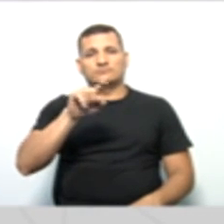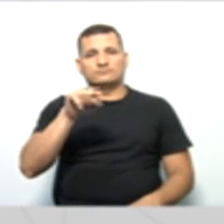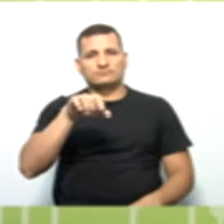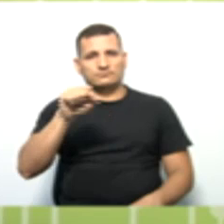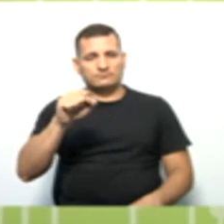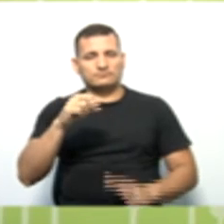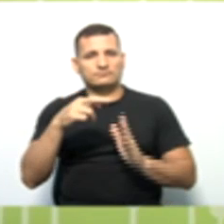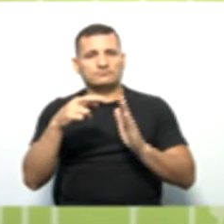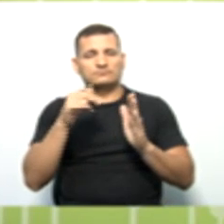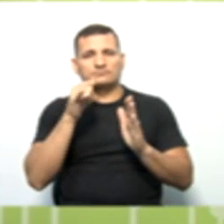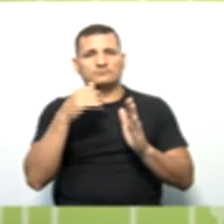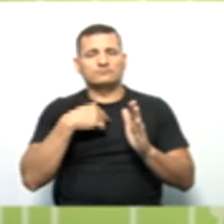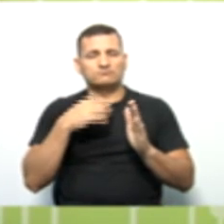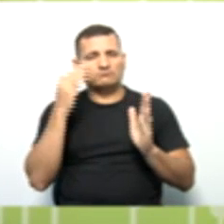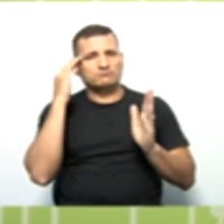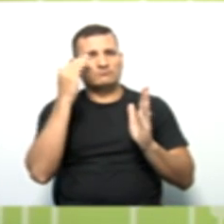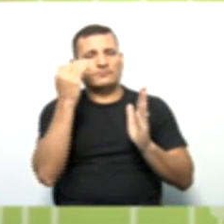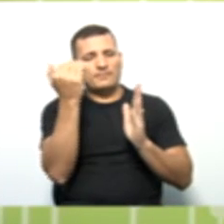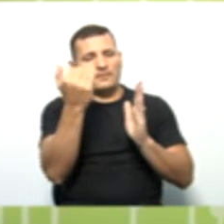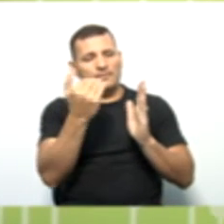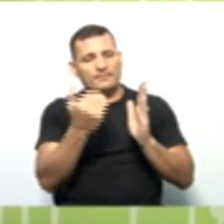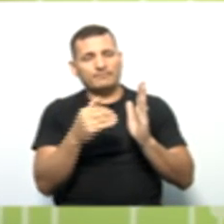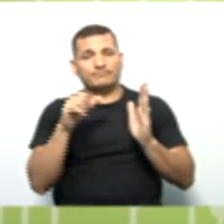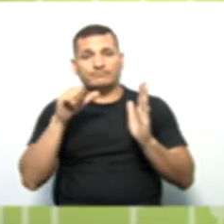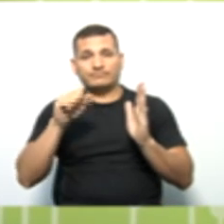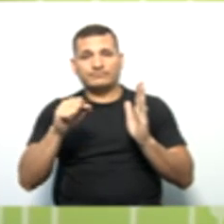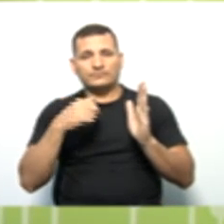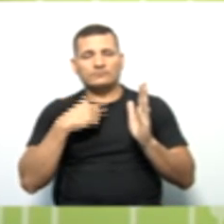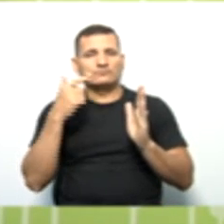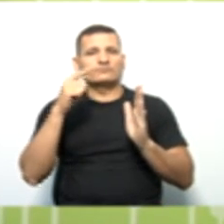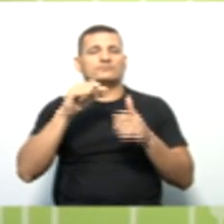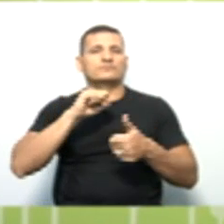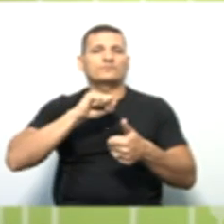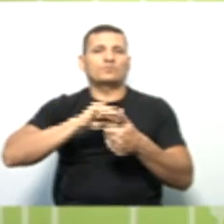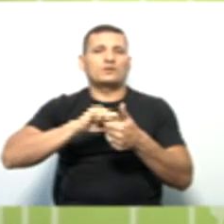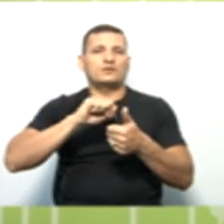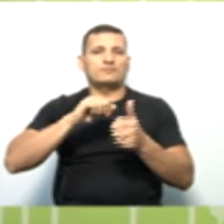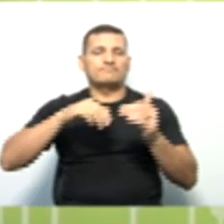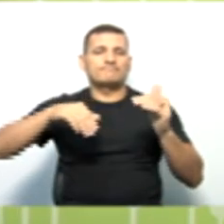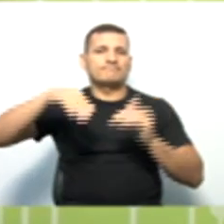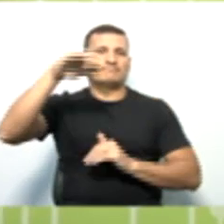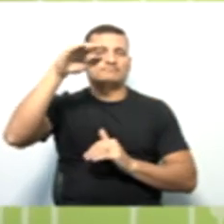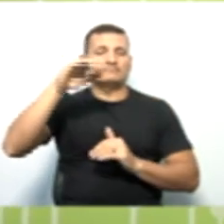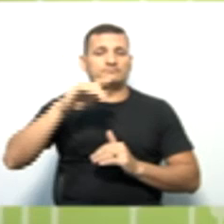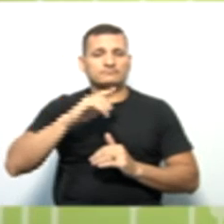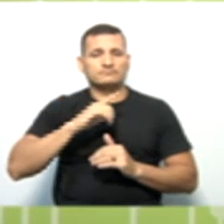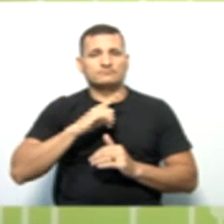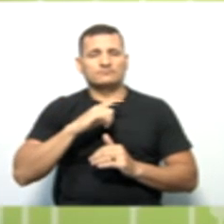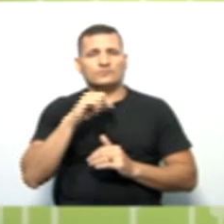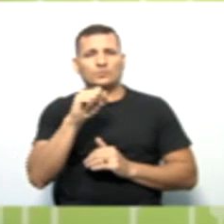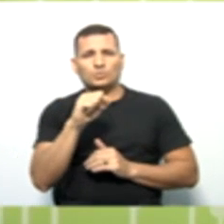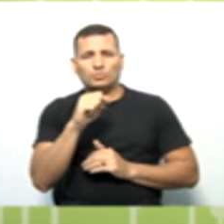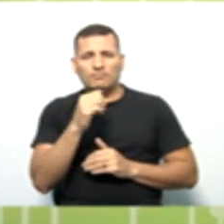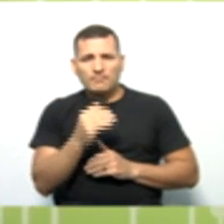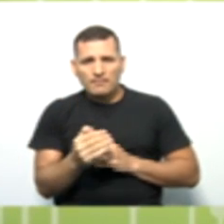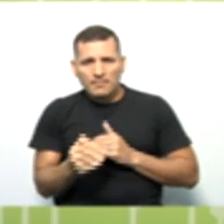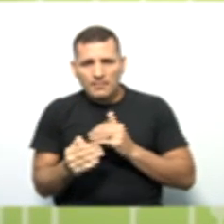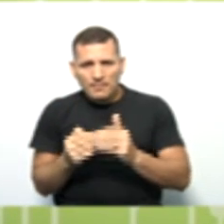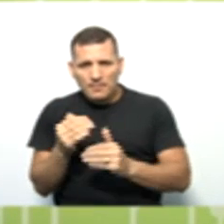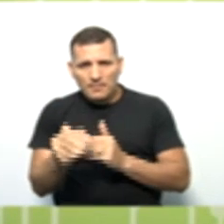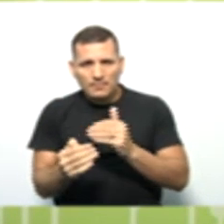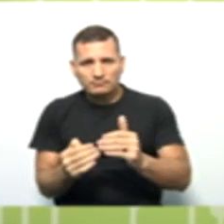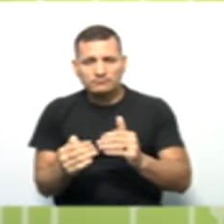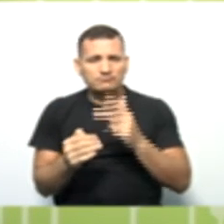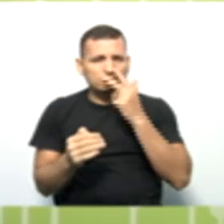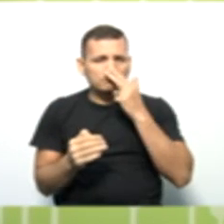vou conseguir atingir um nível maior de qualidade. Tive 8 passos, parece coisa pouca, não é, tá,